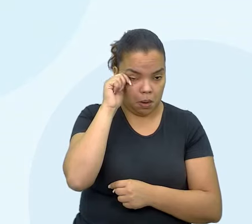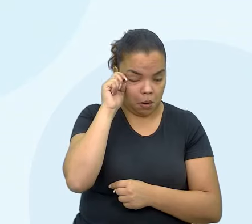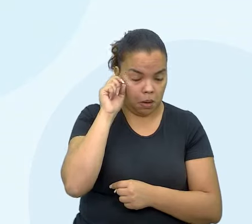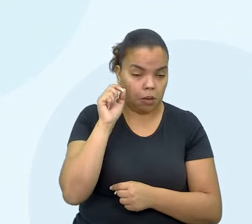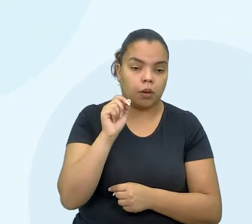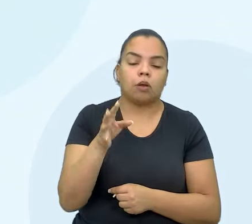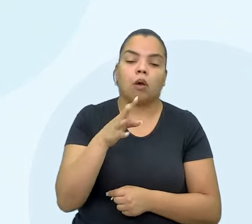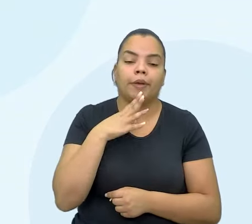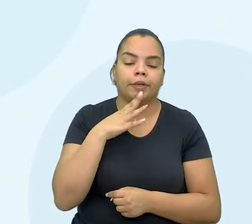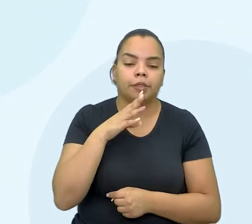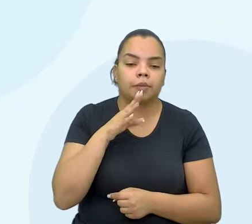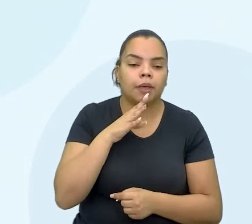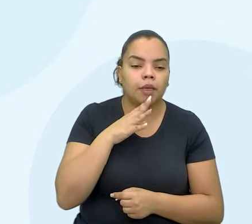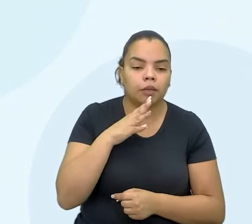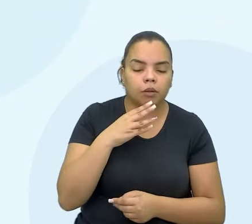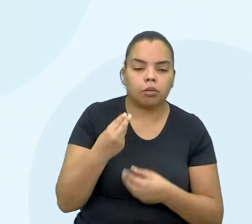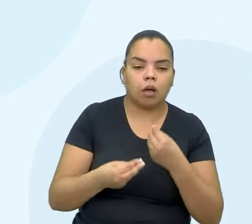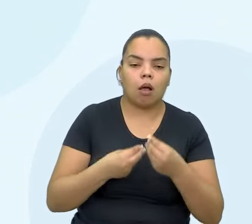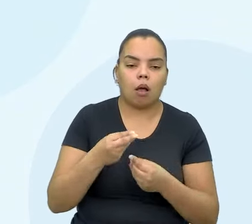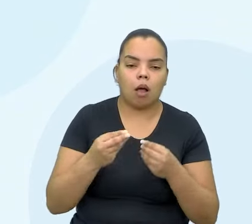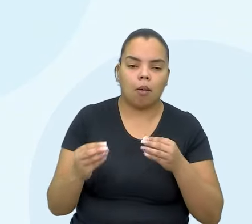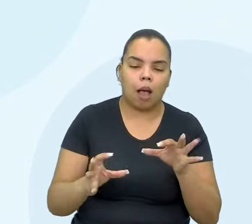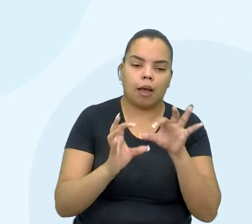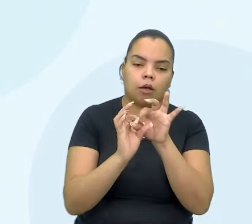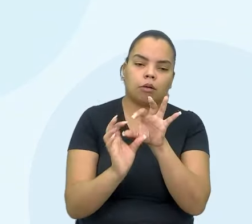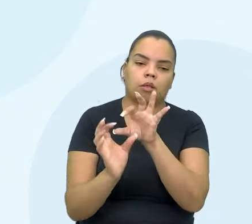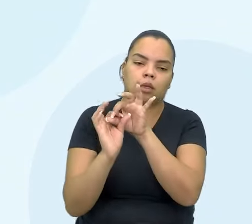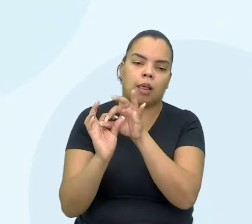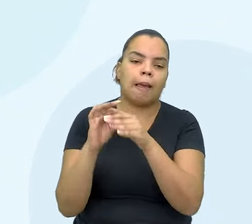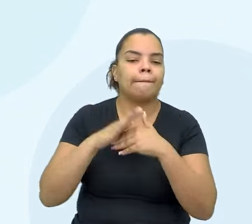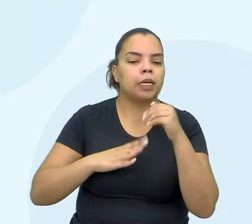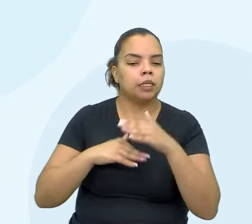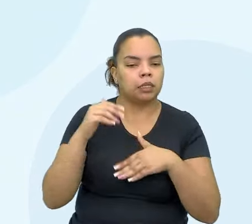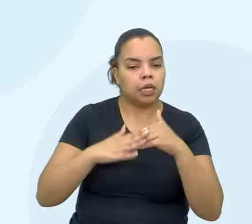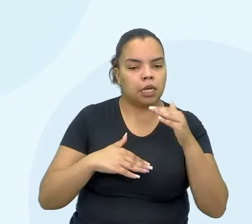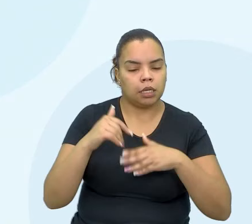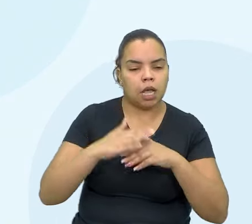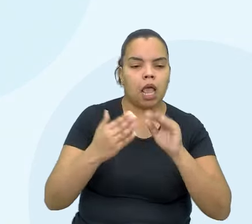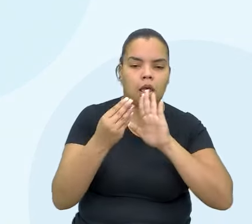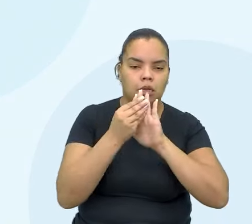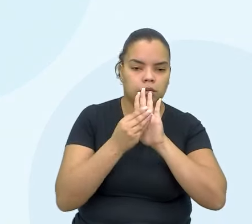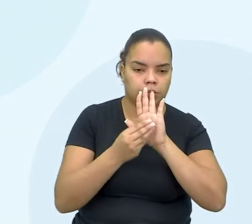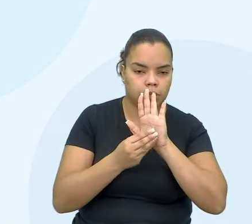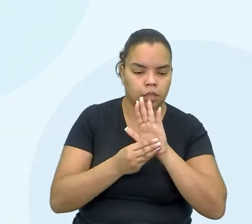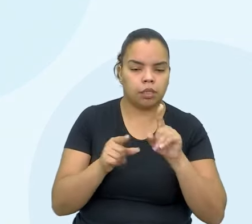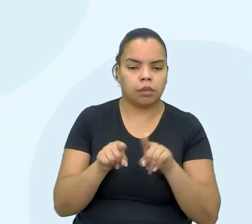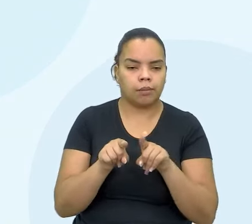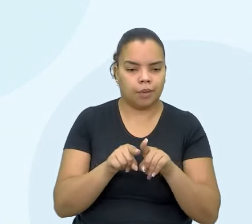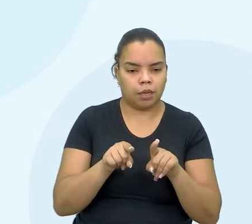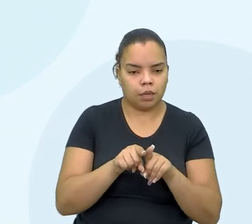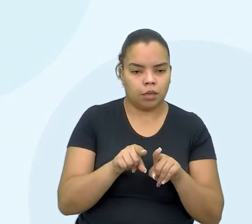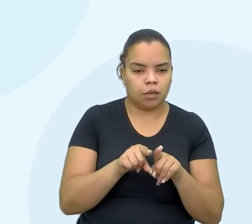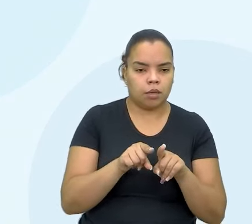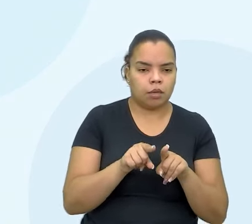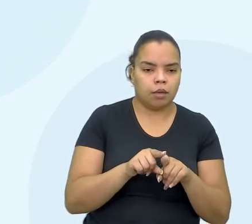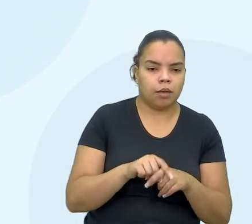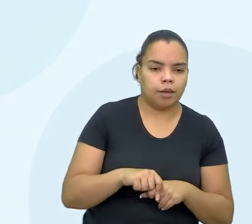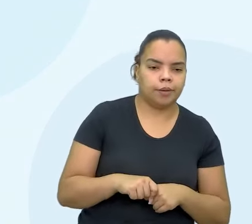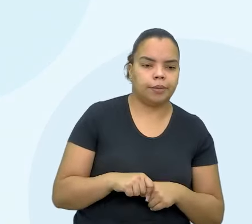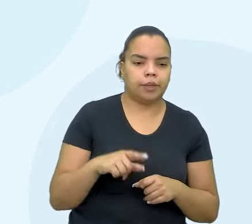de conhecimento, né, que estão ligados aí às habilidades e às competências, que estão logo aí no bloco